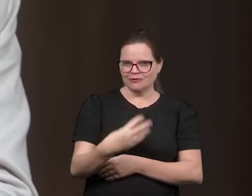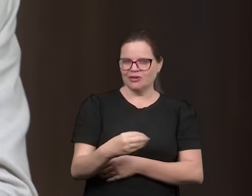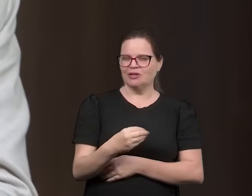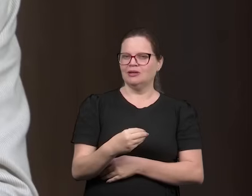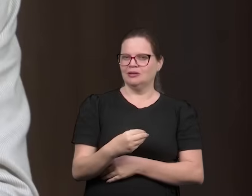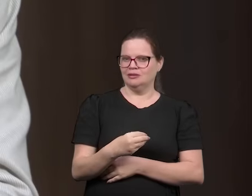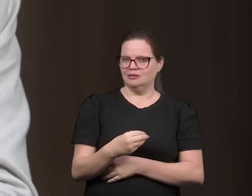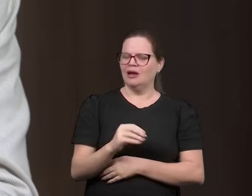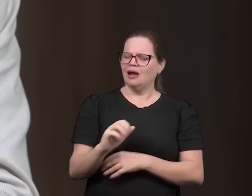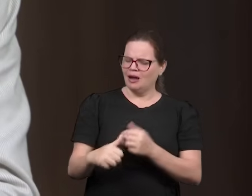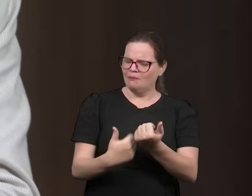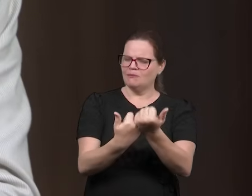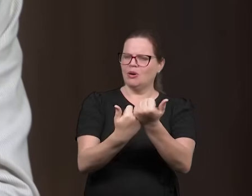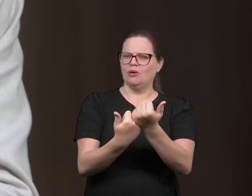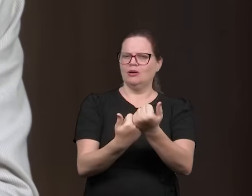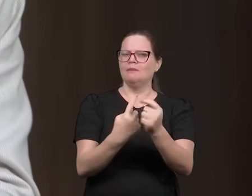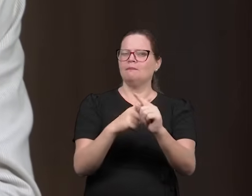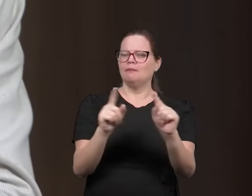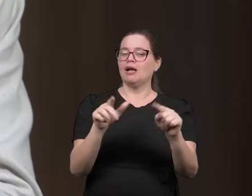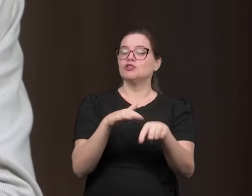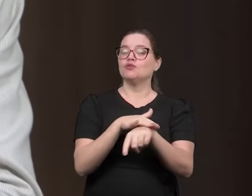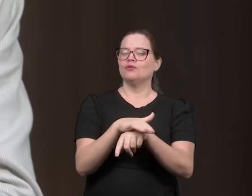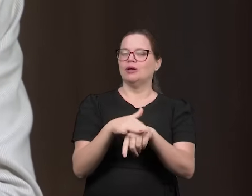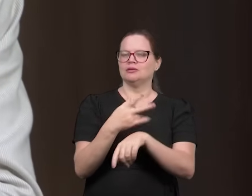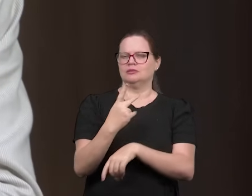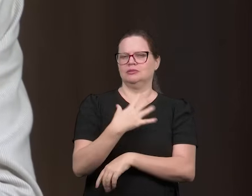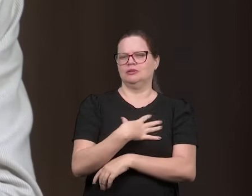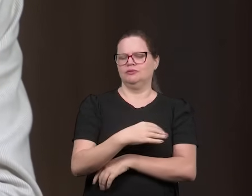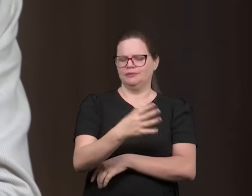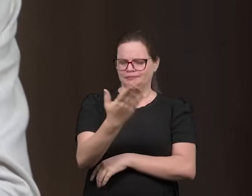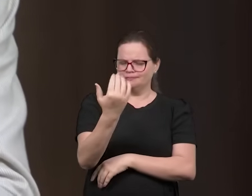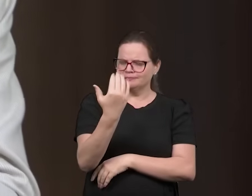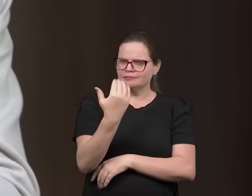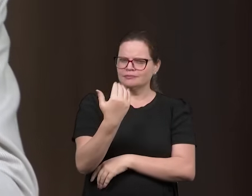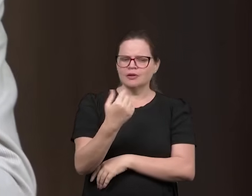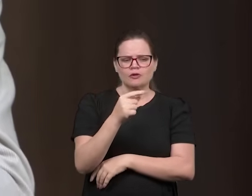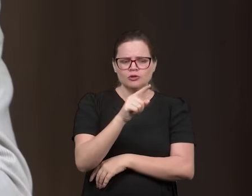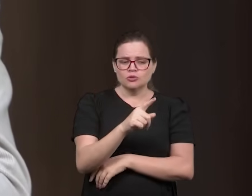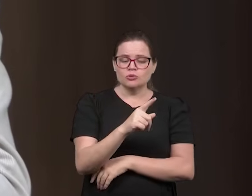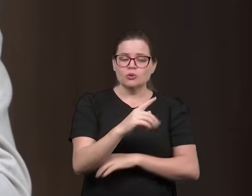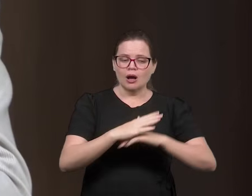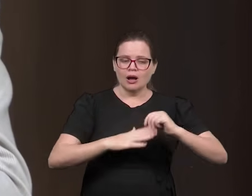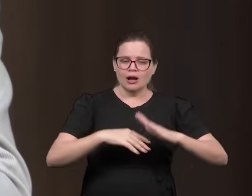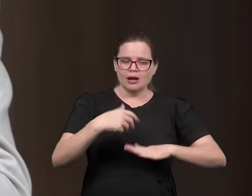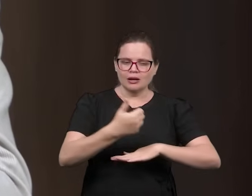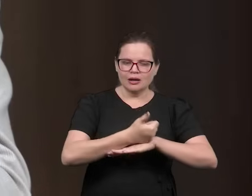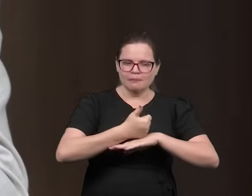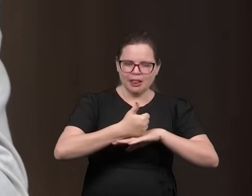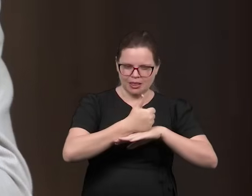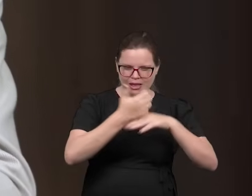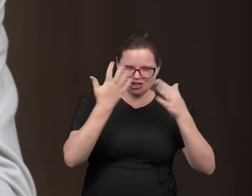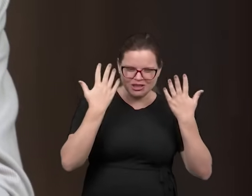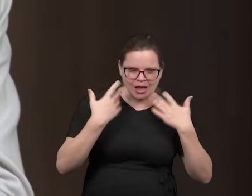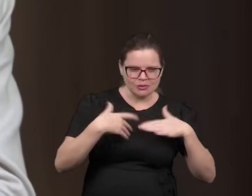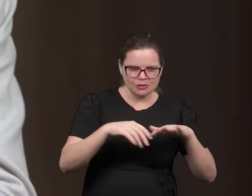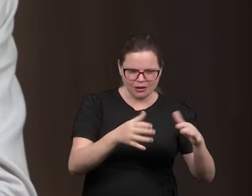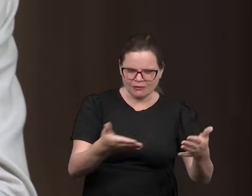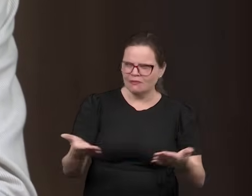filho, invista, dê suporte, mas um dia converse com ele. Meu filho, consagre as suas aptidões ao